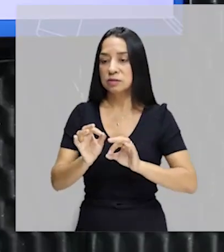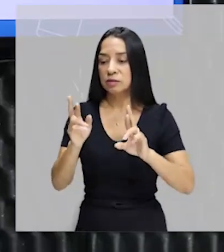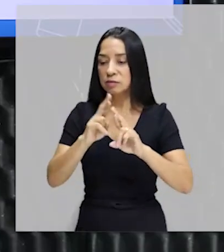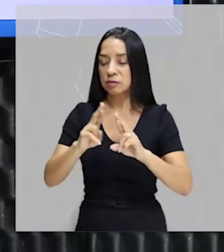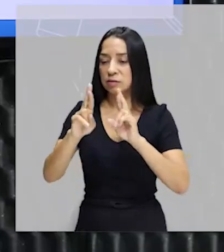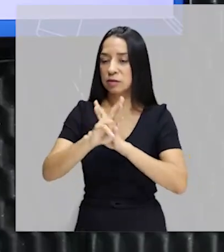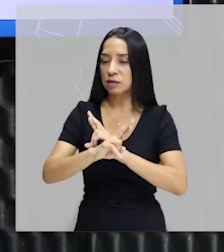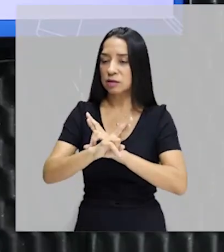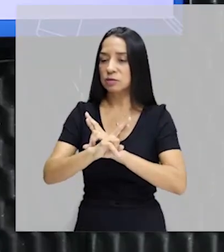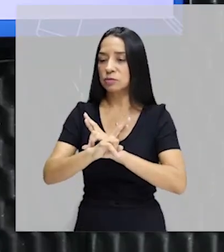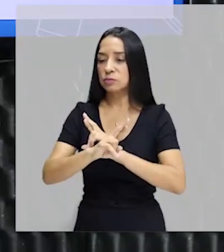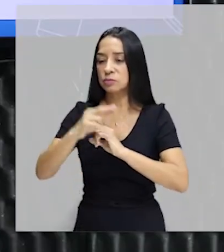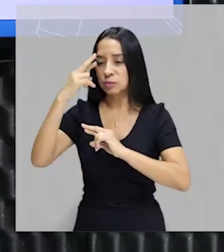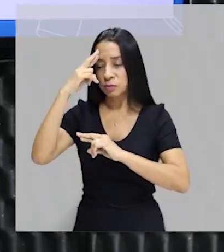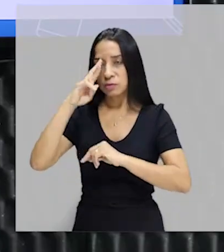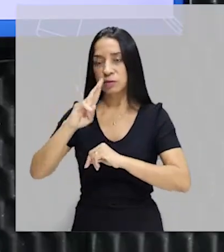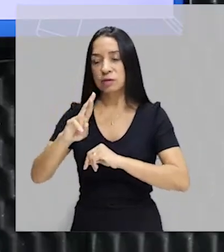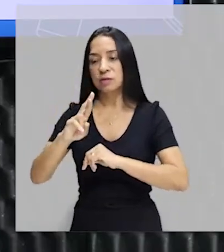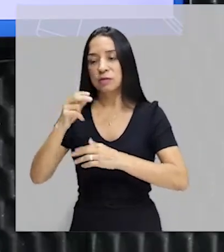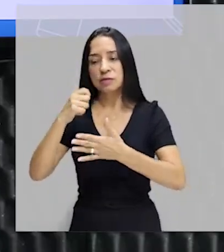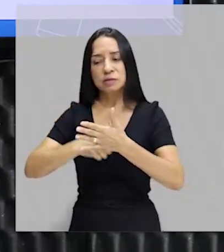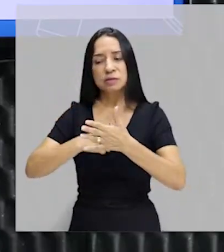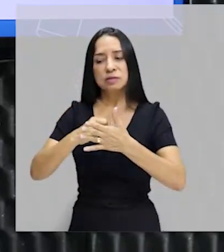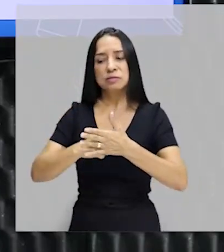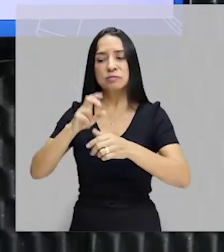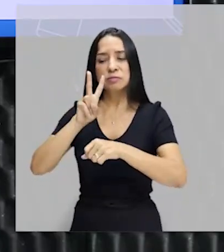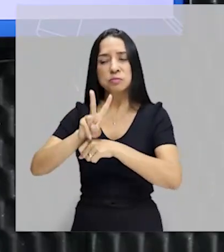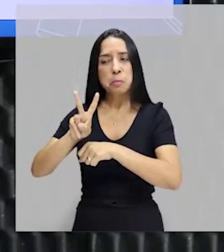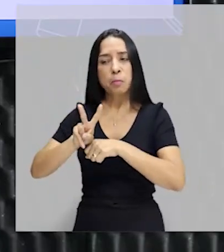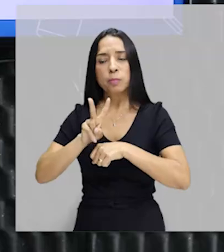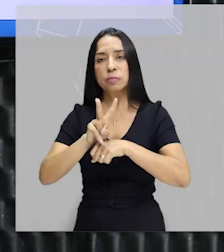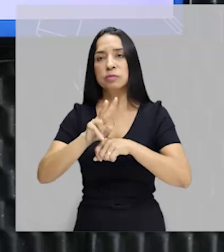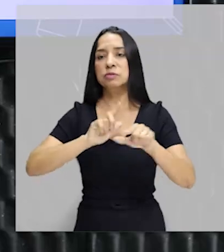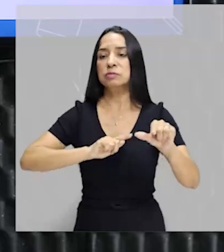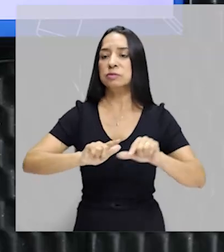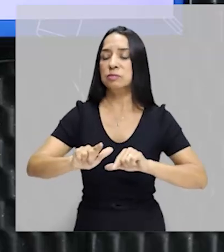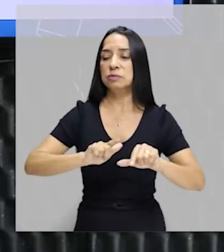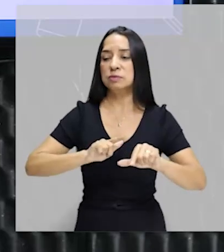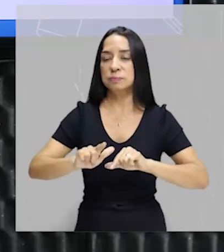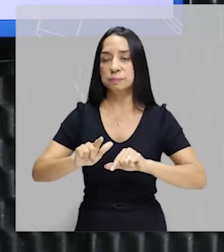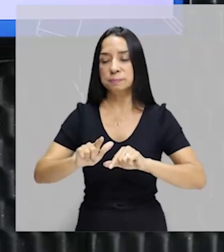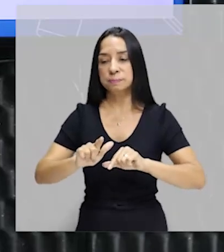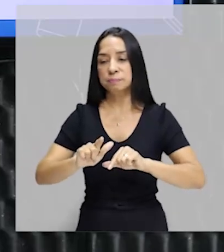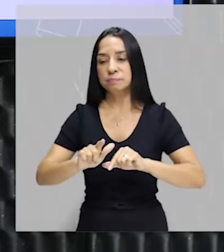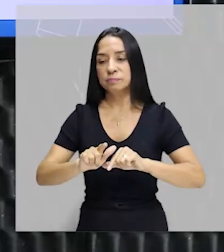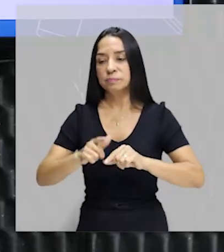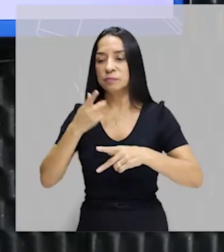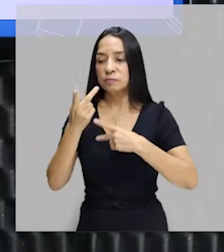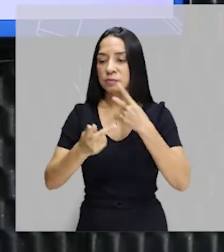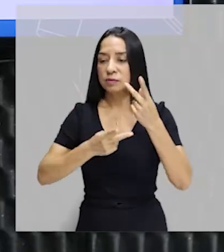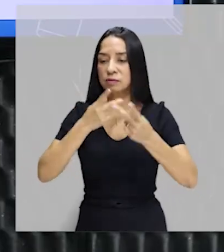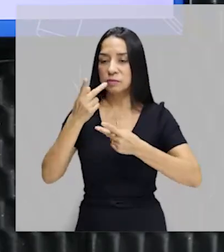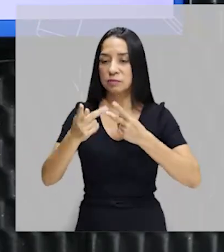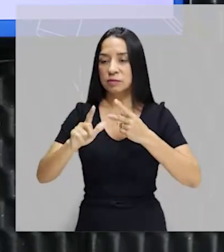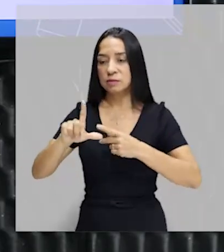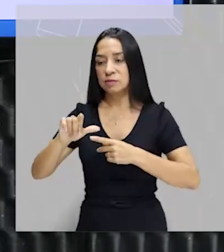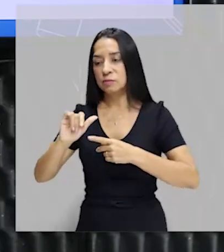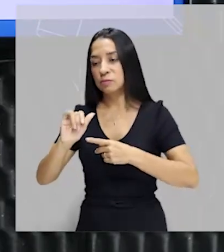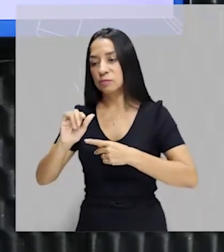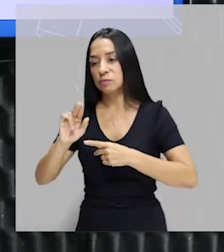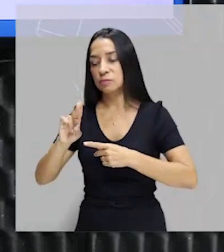relações diretas com os patrões numa tentativa de proteger os trabalhadores. Então, falar do